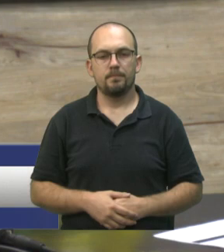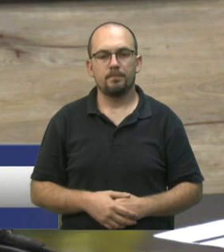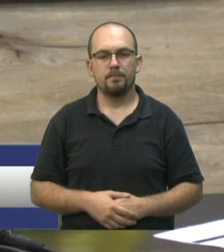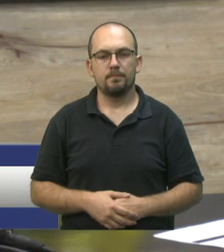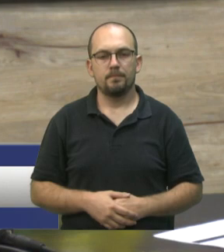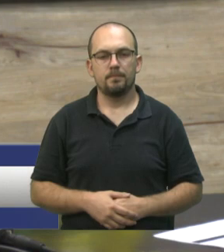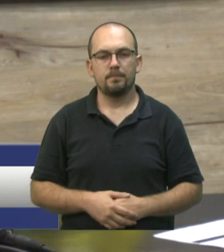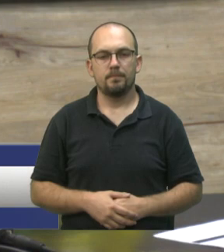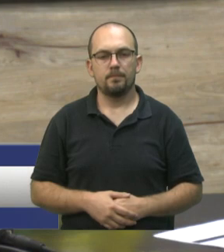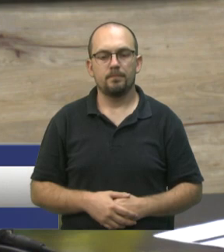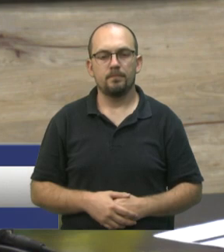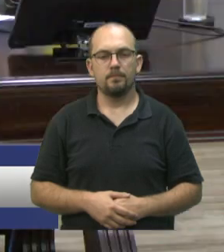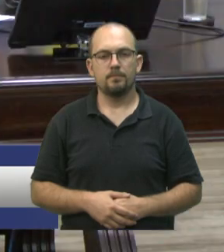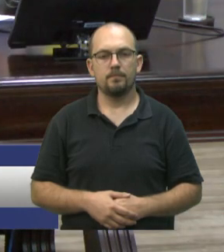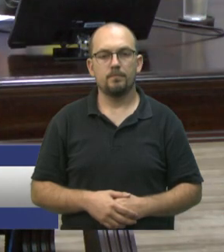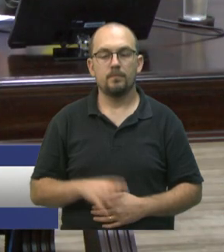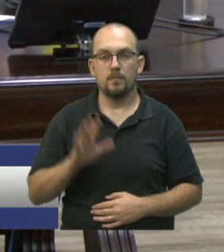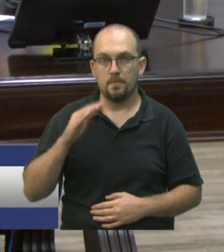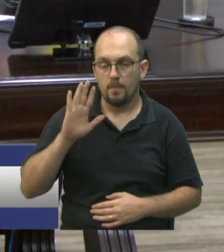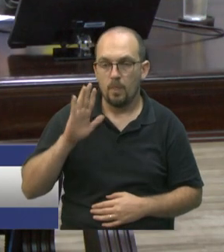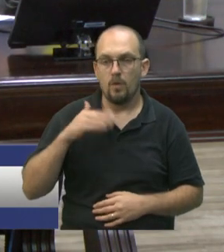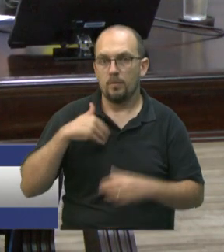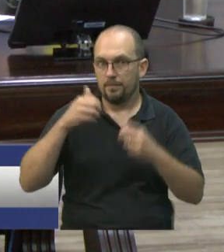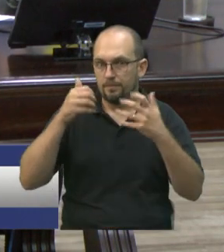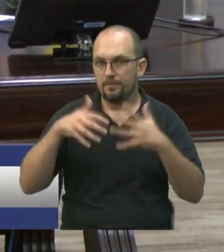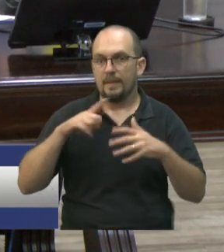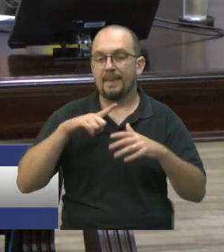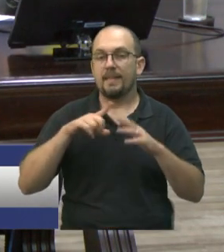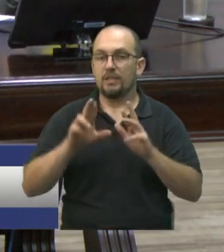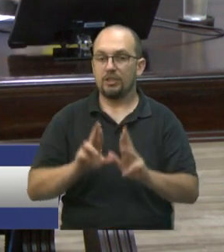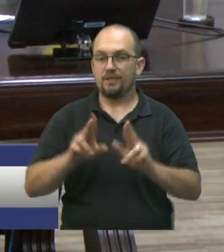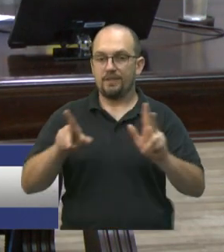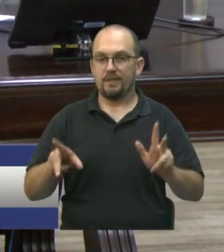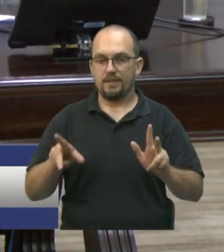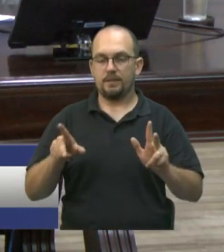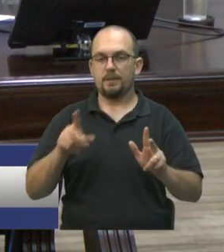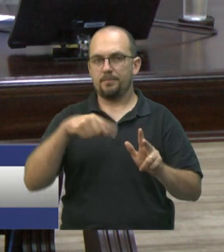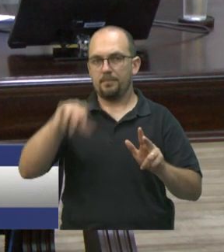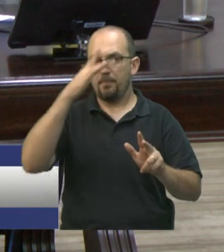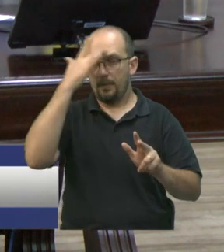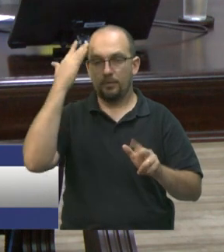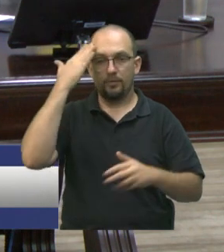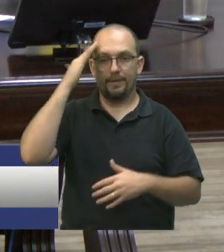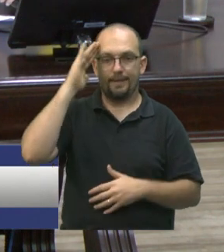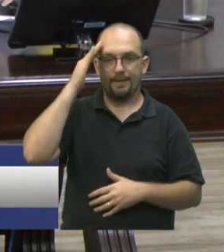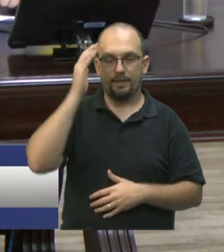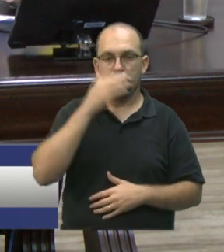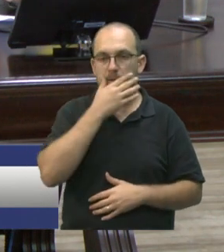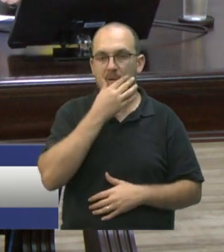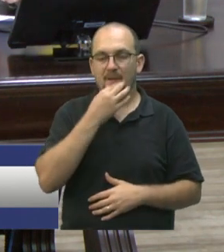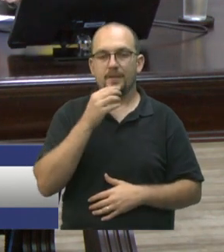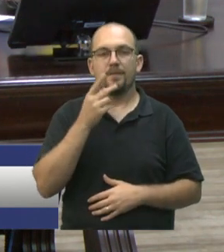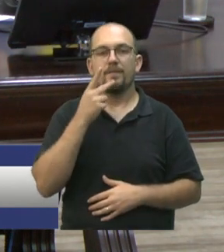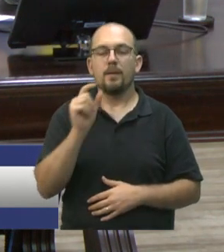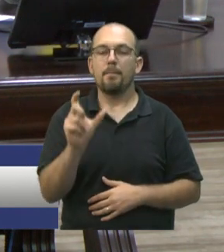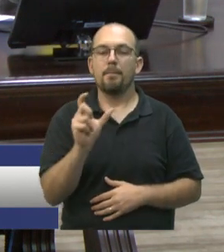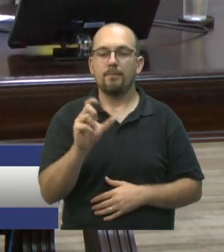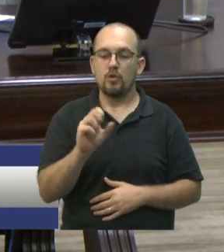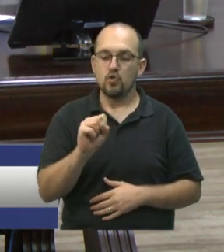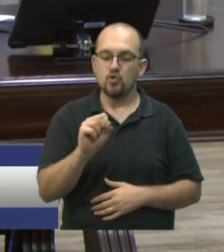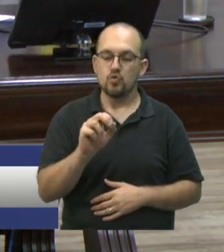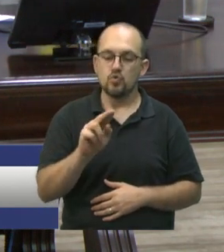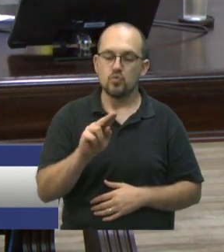dentro do conceito. Existe uma diferença quando a gente fala, para o pessoal entender, quando a gente fala em superávit, tem